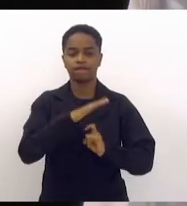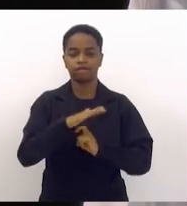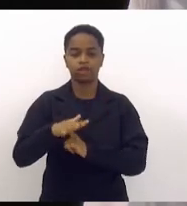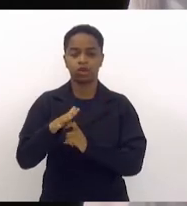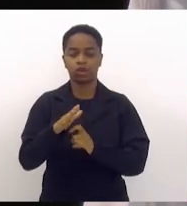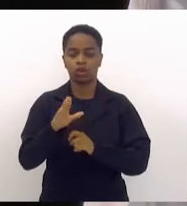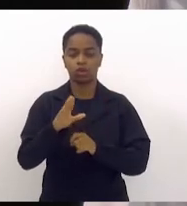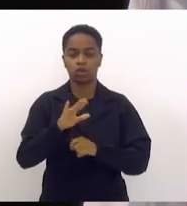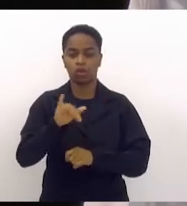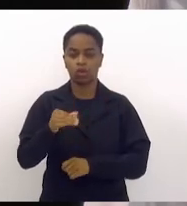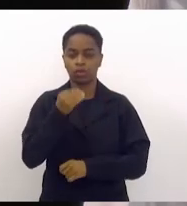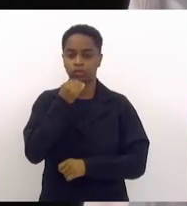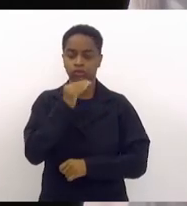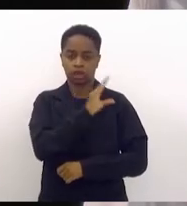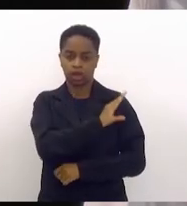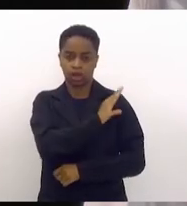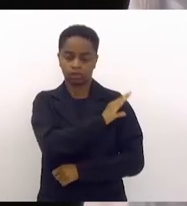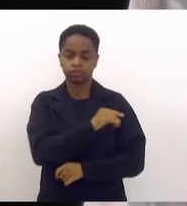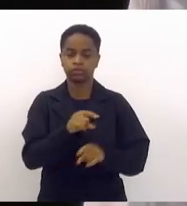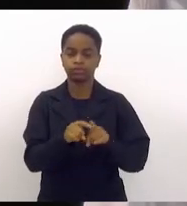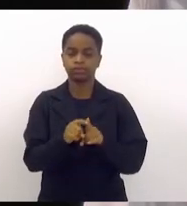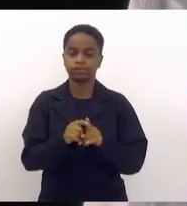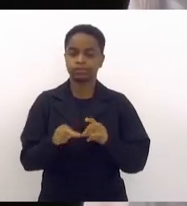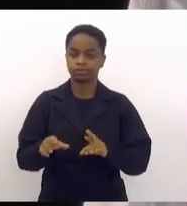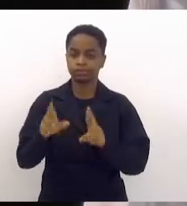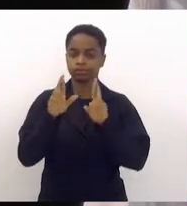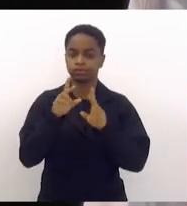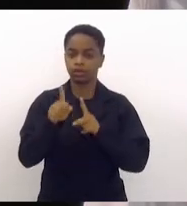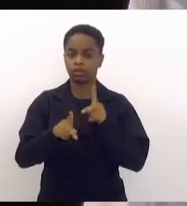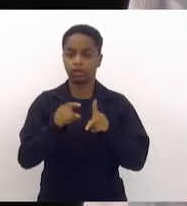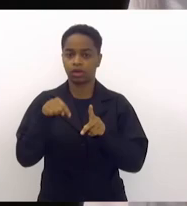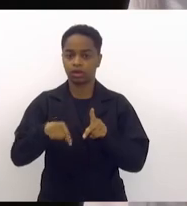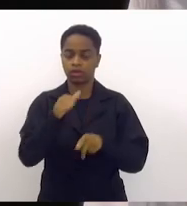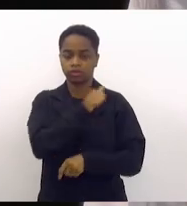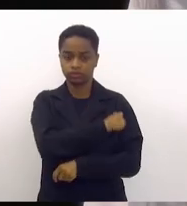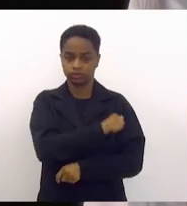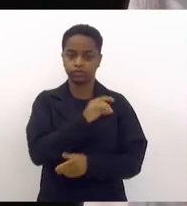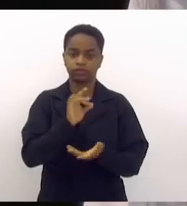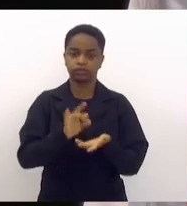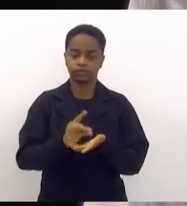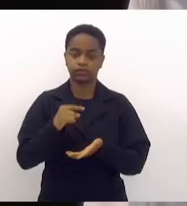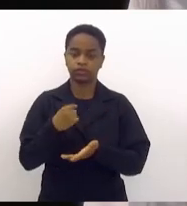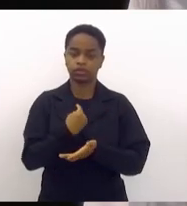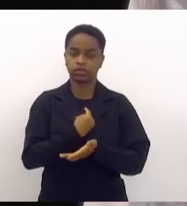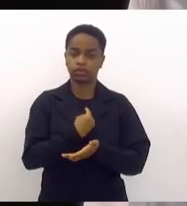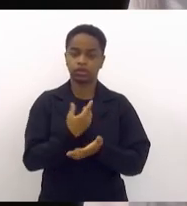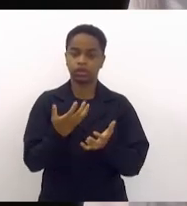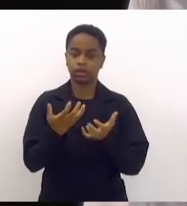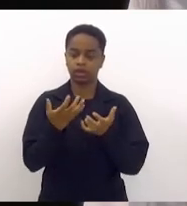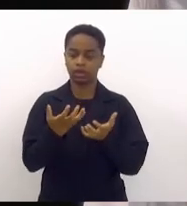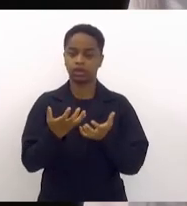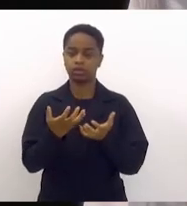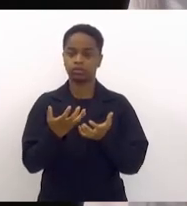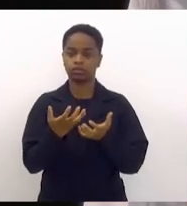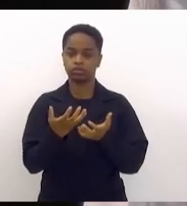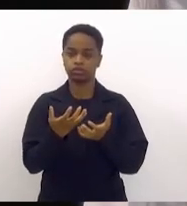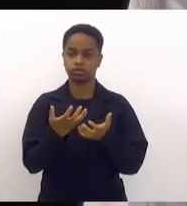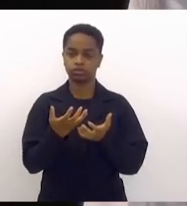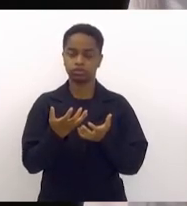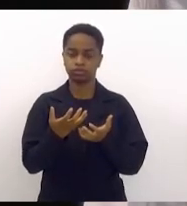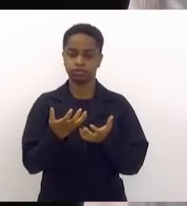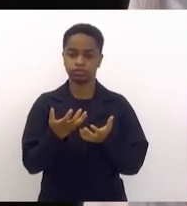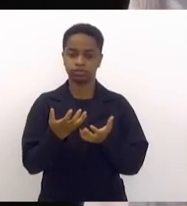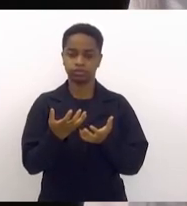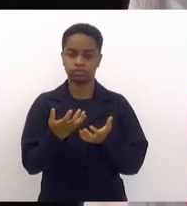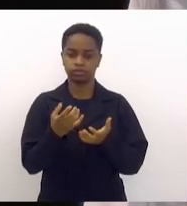Campos e a grande esperança do povo do Rio de Janeiro é sim a gente voltar a ter a a nossa